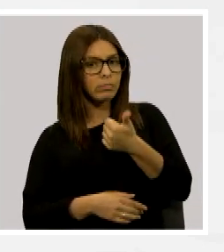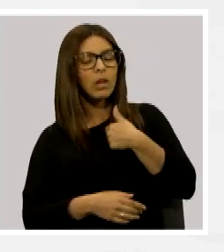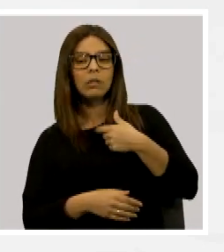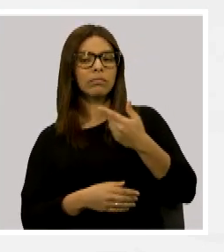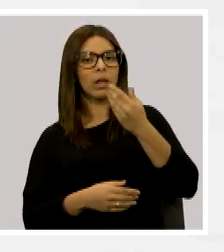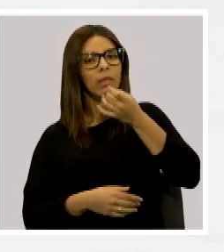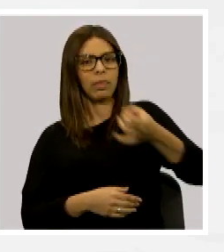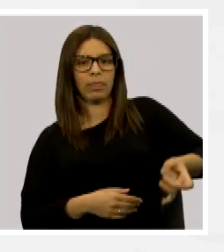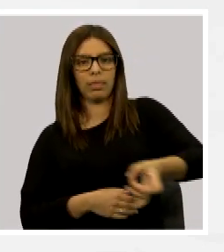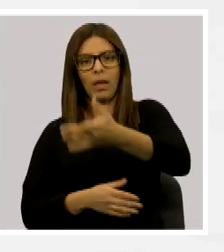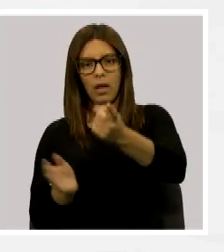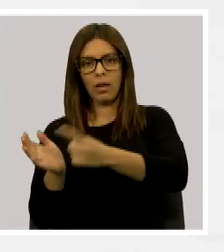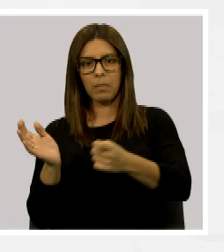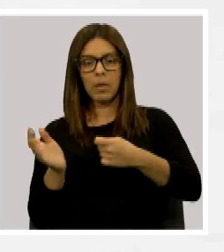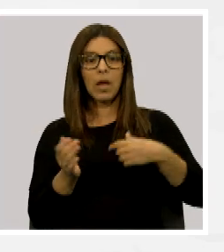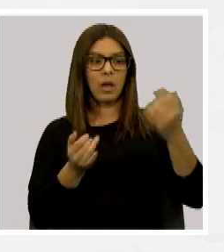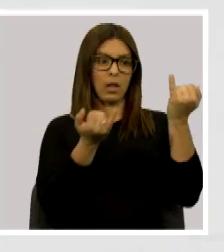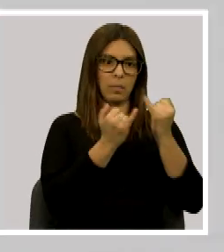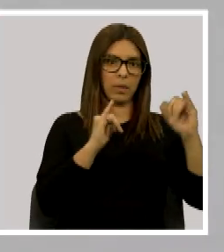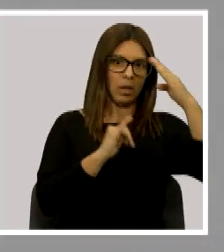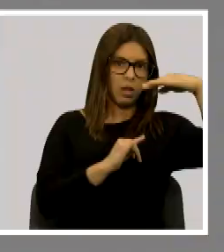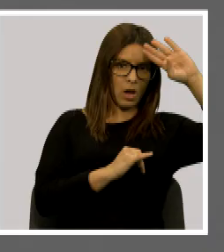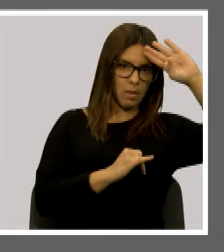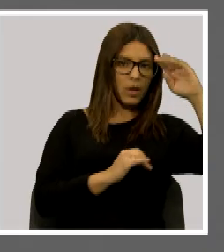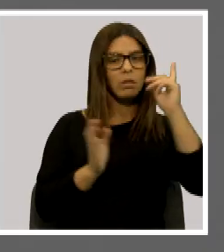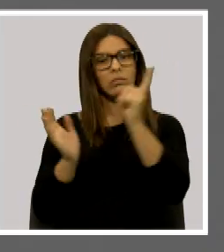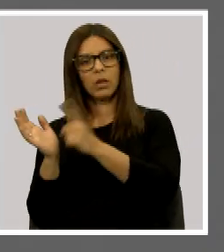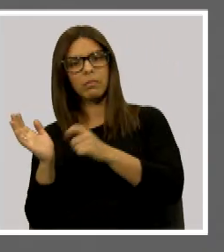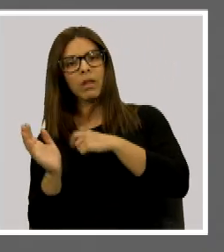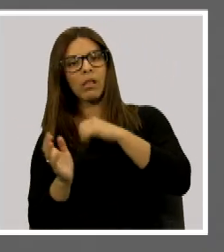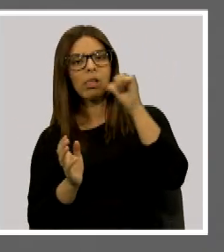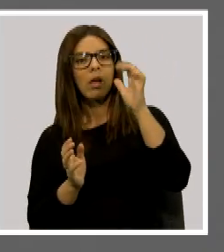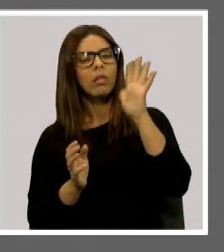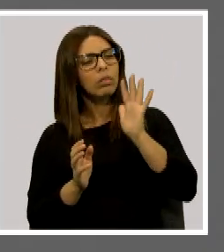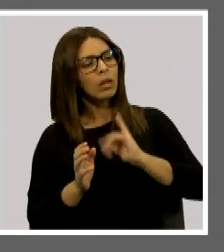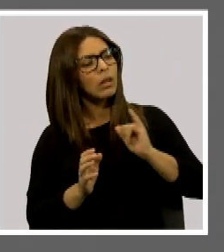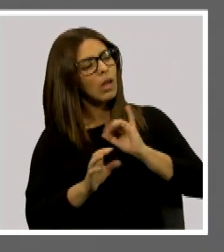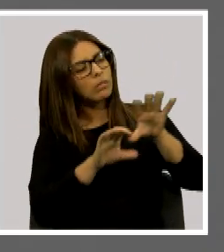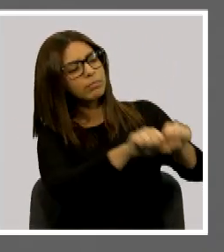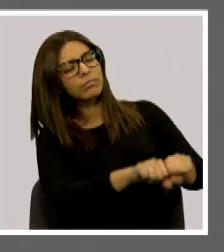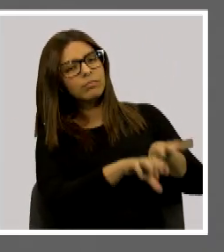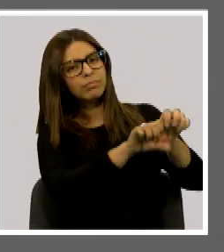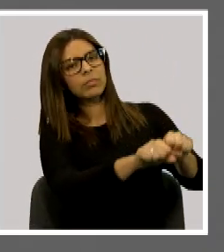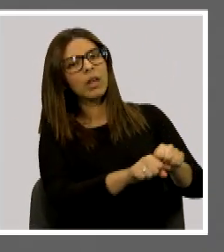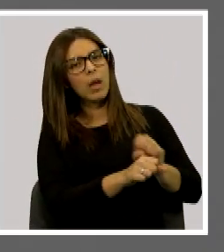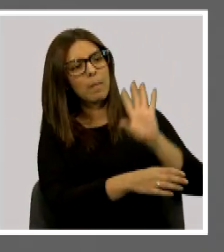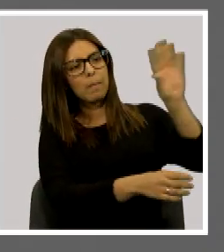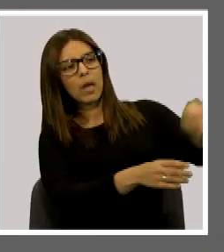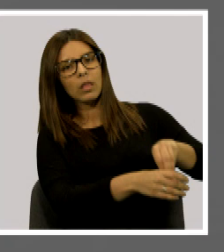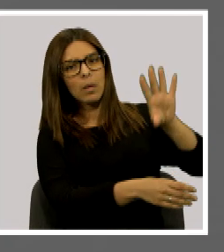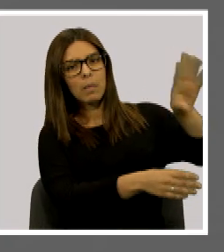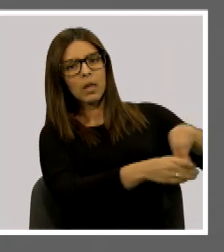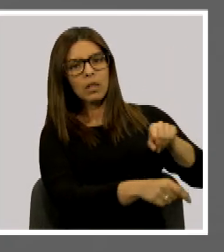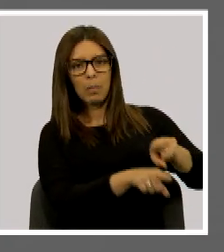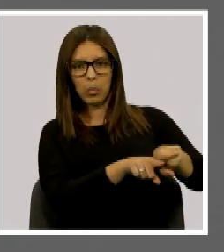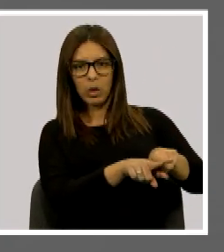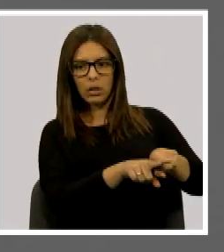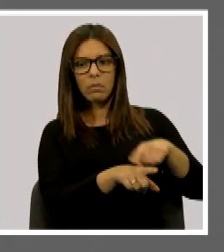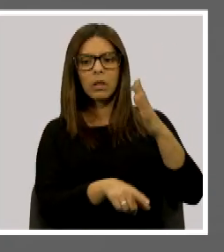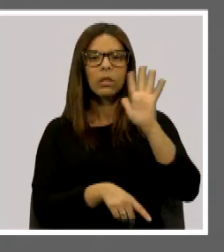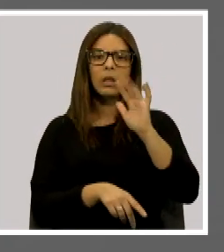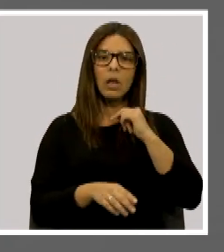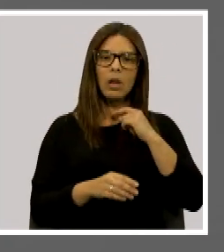No final do século XIX, Cuba era um território espanhol. Em 1898, os Estados Unidos entraram em guerra com Espanha, depois